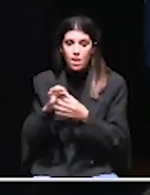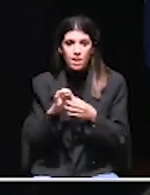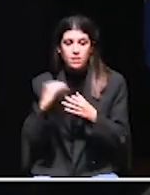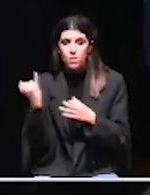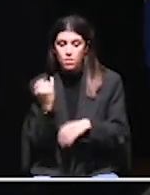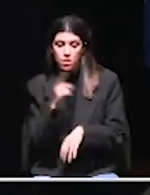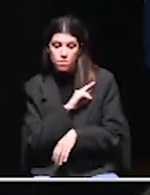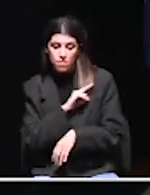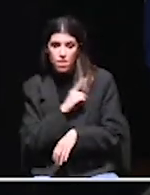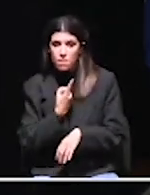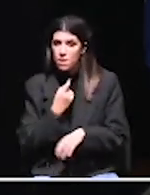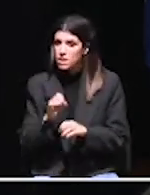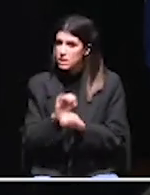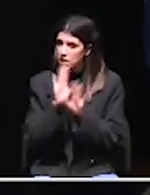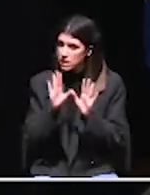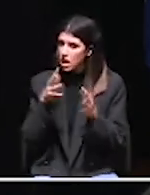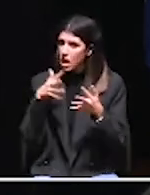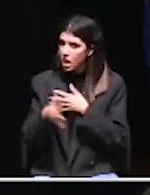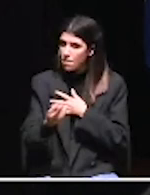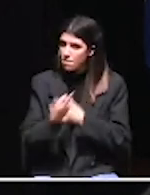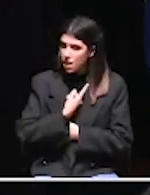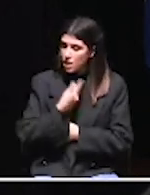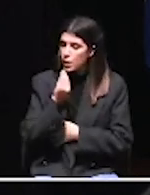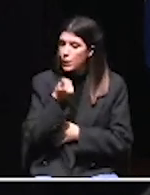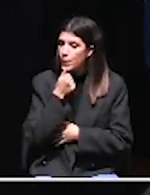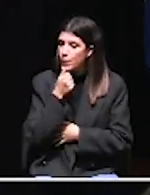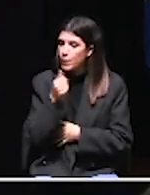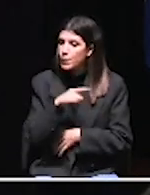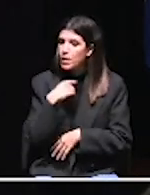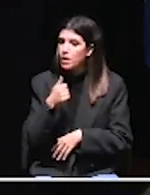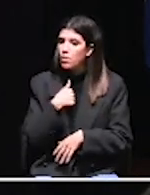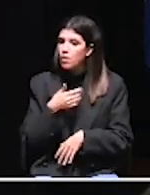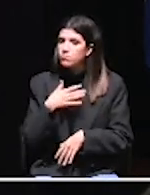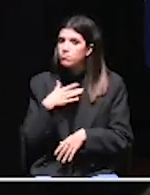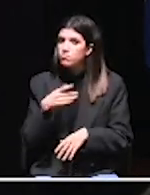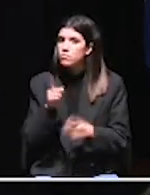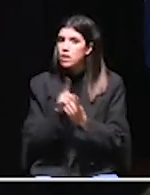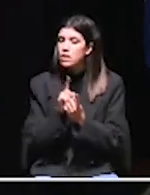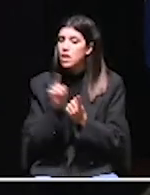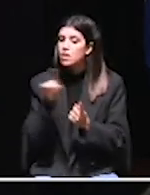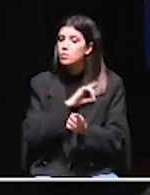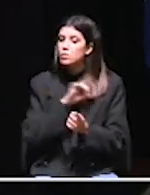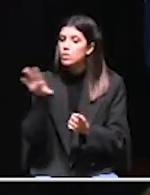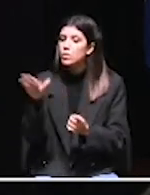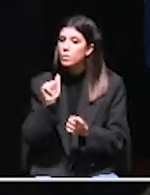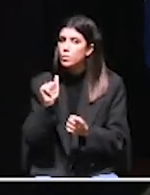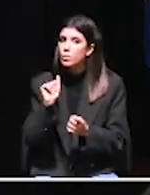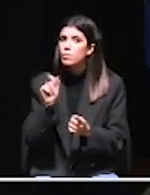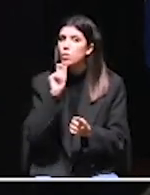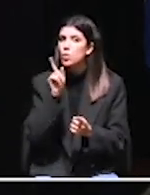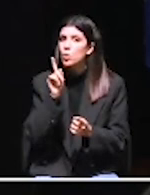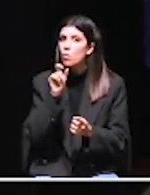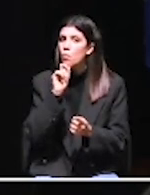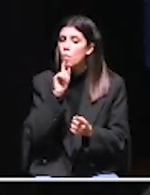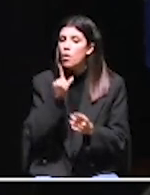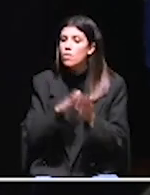entidades privadas tem de ser muito bem esclarecida e transparente. Como vão ser escolhidas? Ou como será garantido que não é usado, pois como plataforma para venda de outros